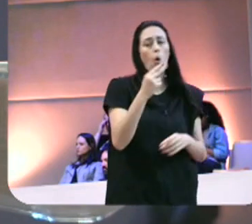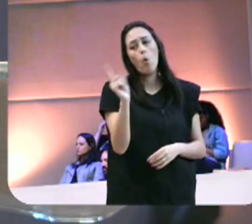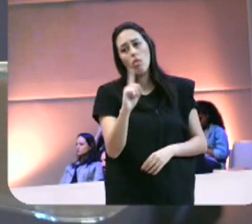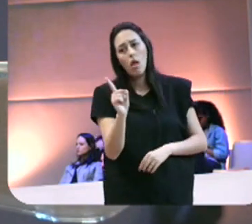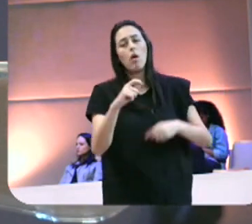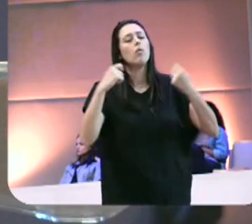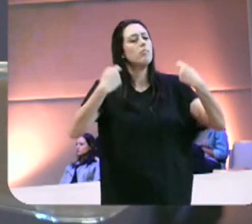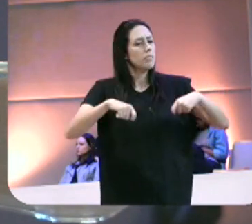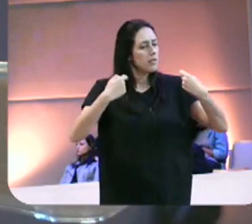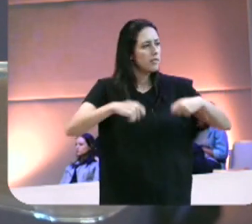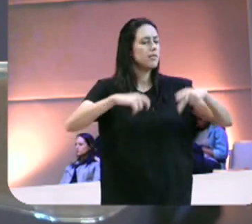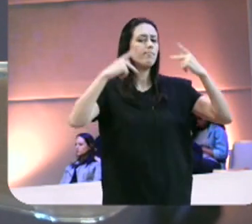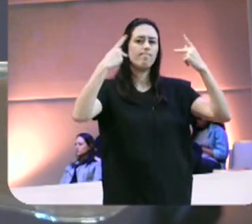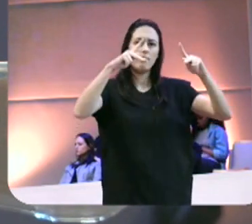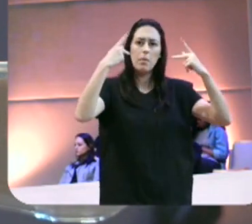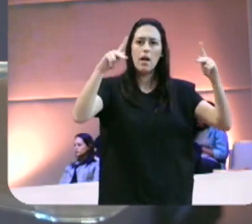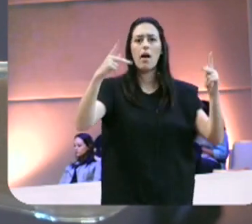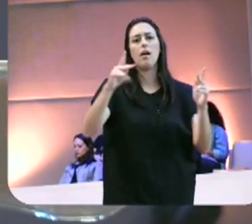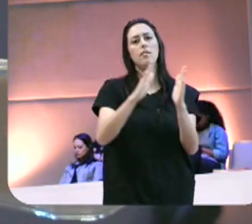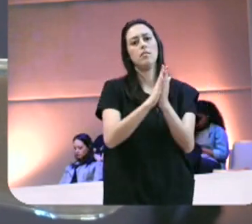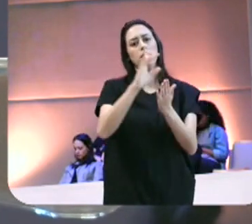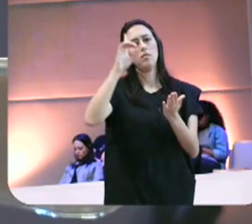a palavra de Deus.